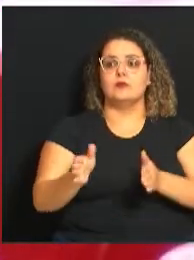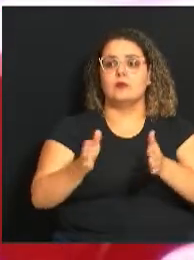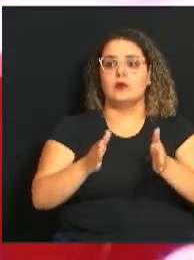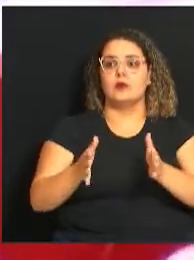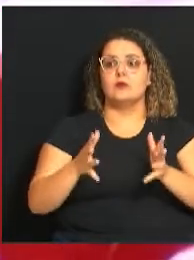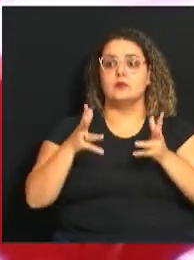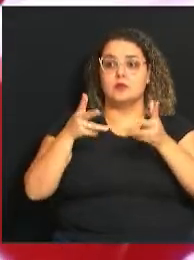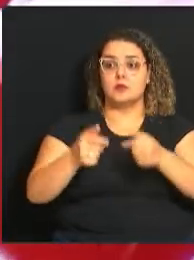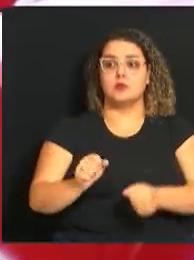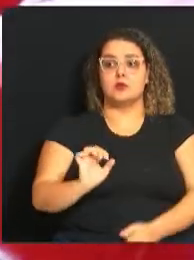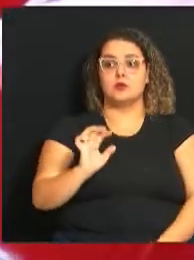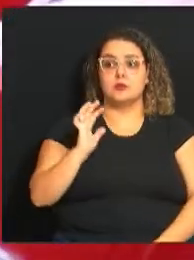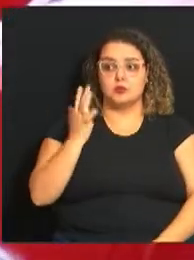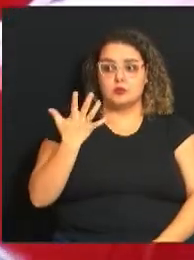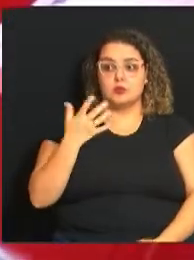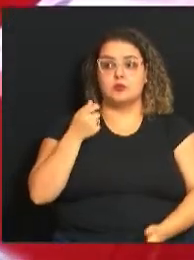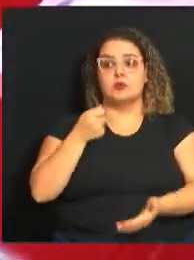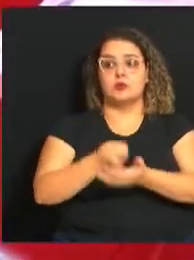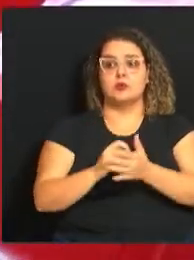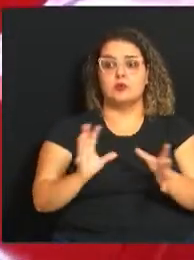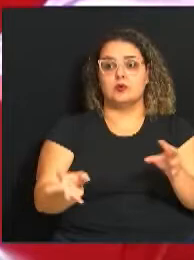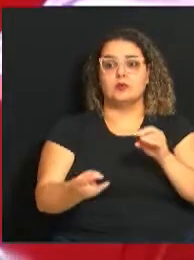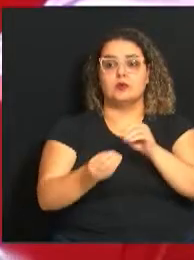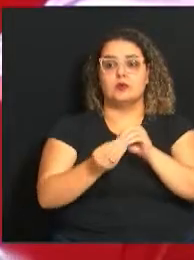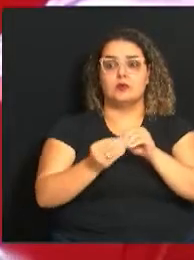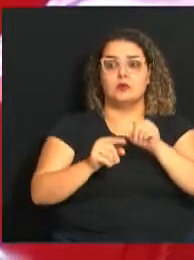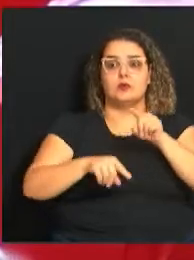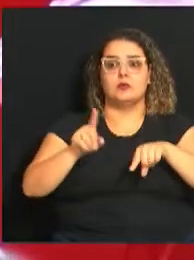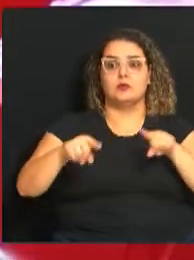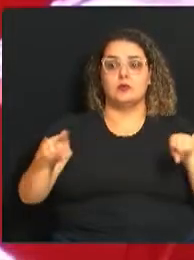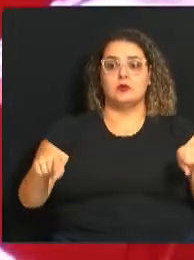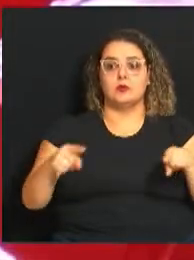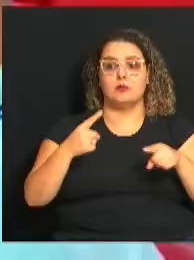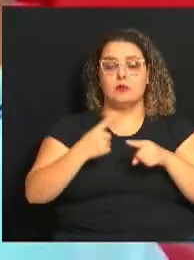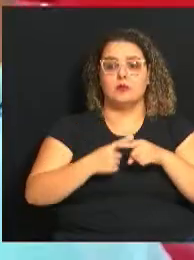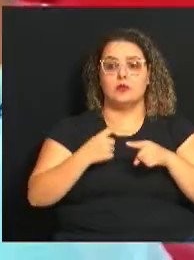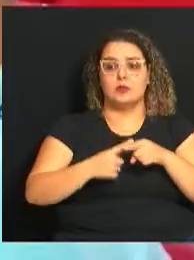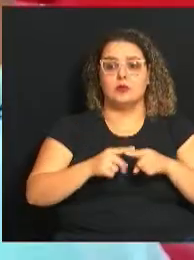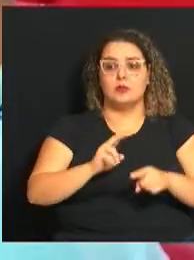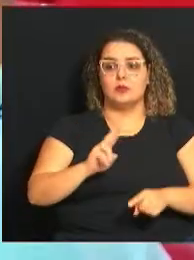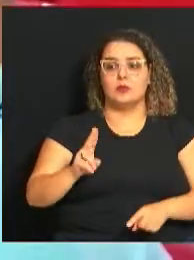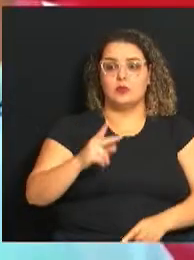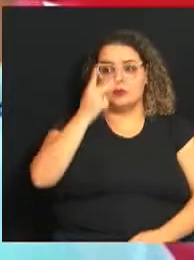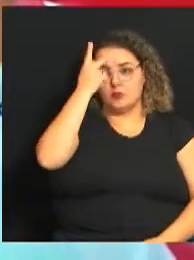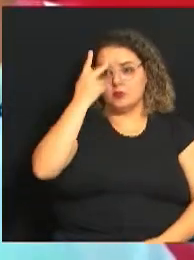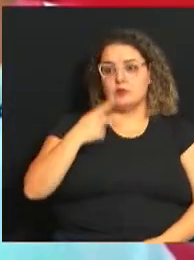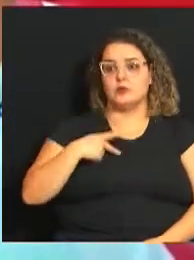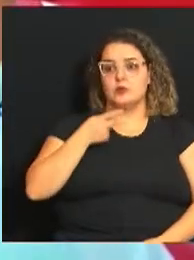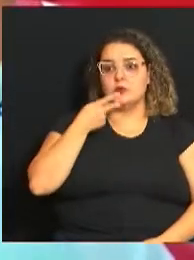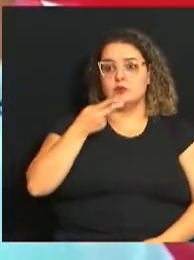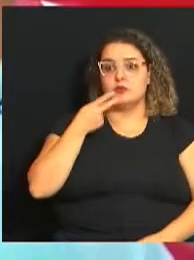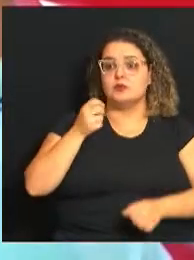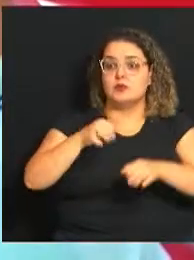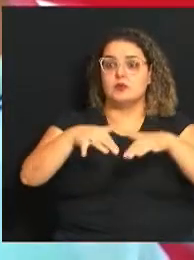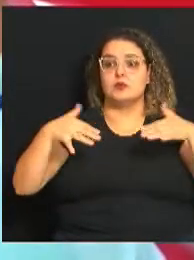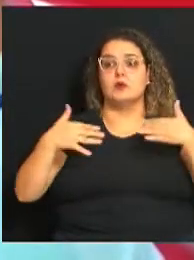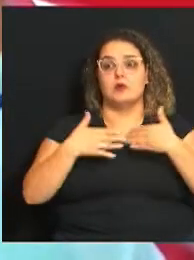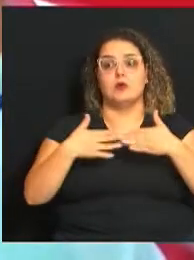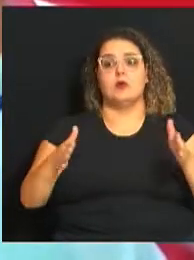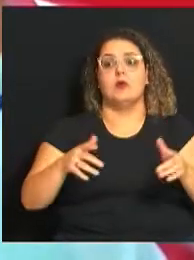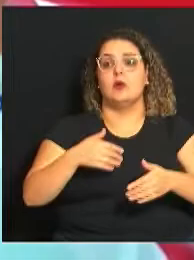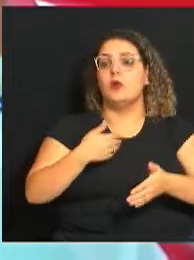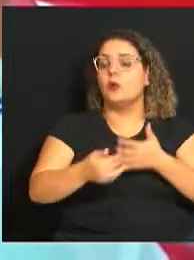isso acontecer e se concluir é variável, porque, como o próprio nome diz, as audiências públicas são abertas a